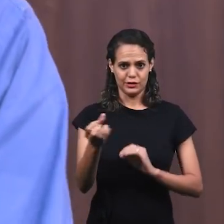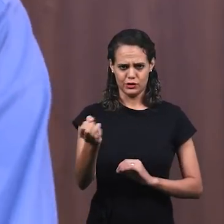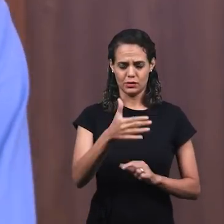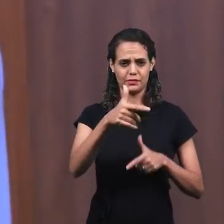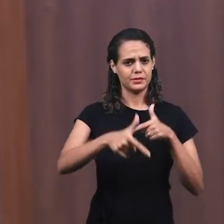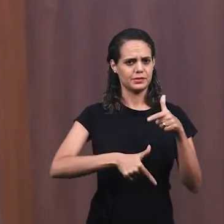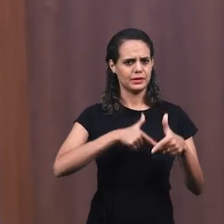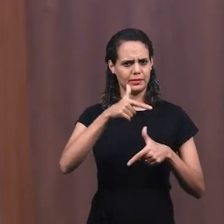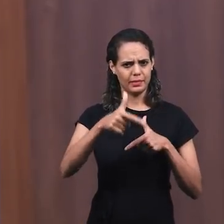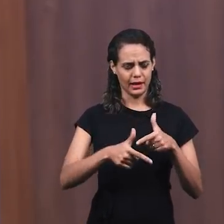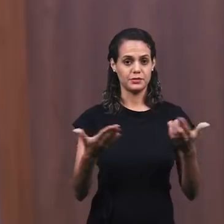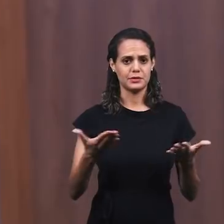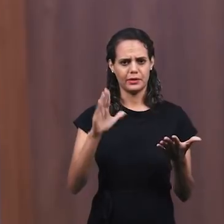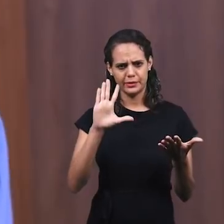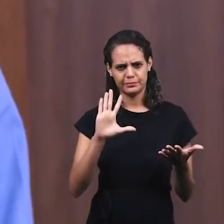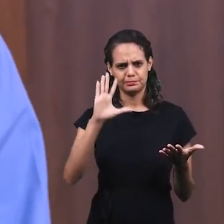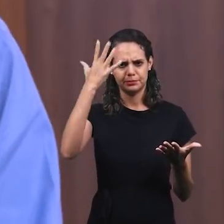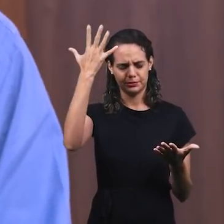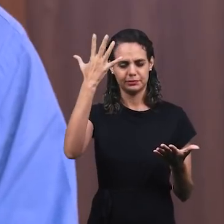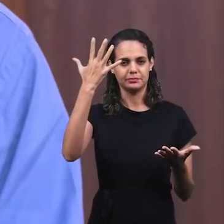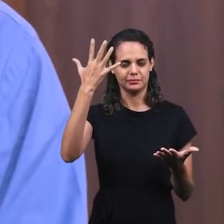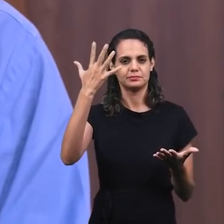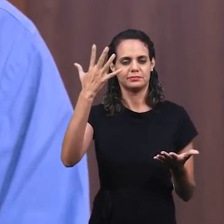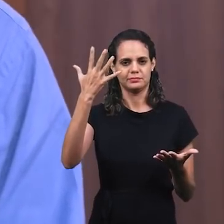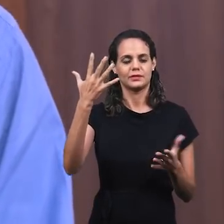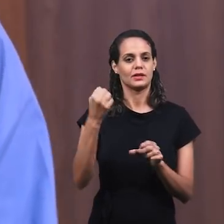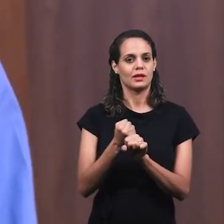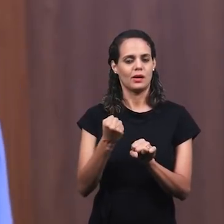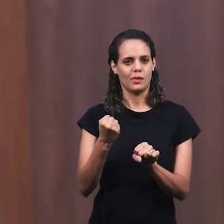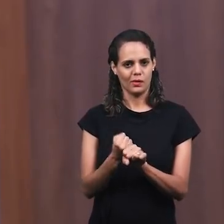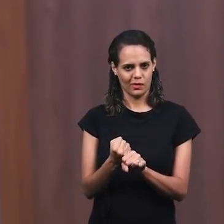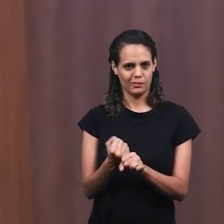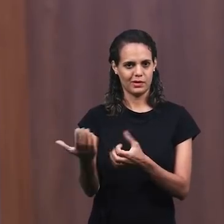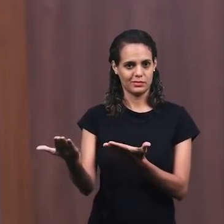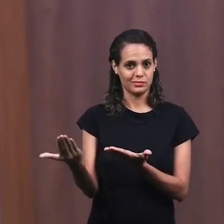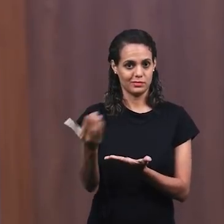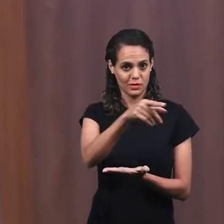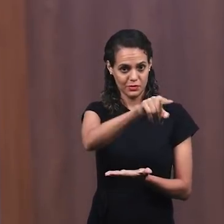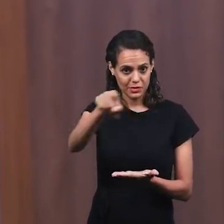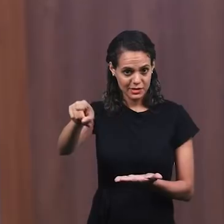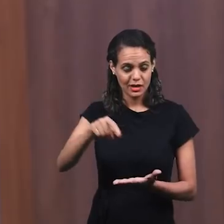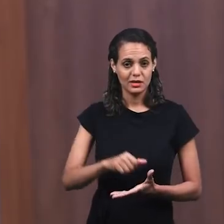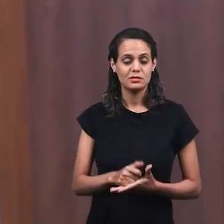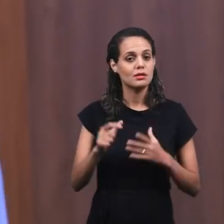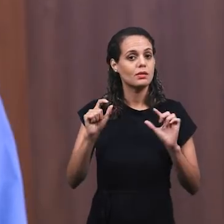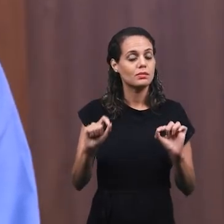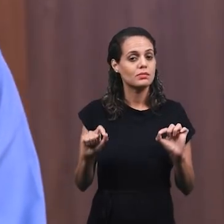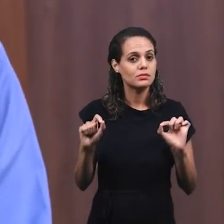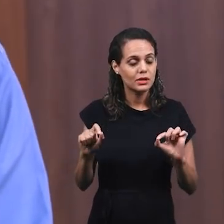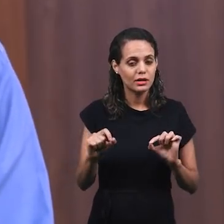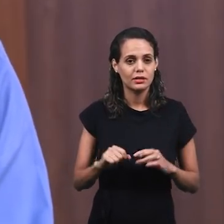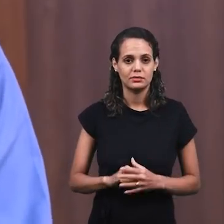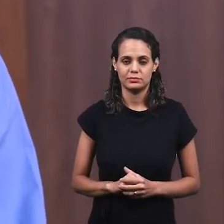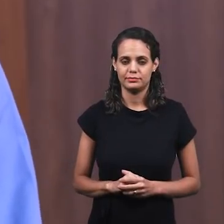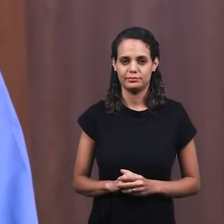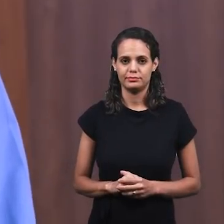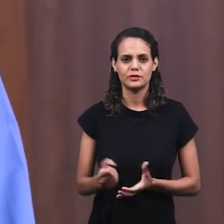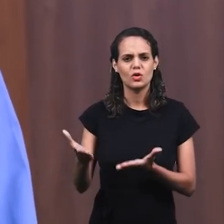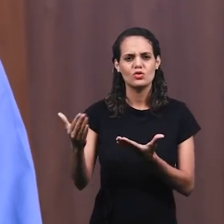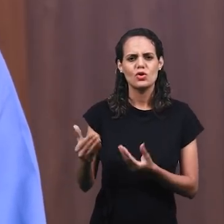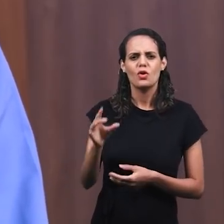dos trabalhos novos que estão surgindo na obra para os jovens é tirar os